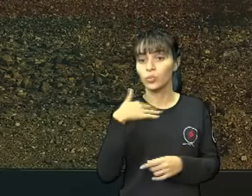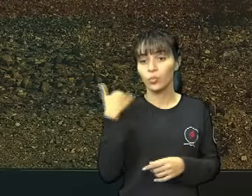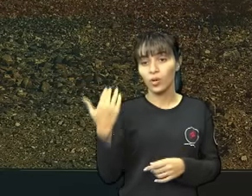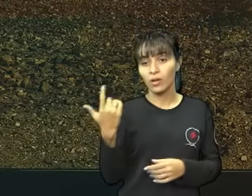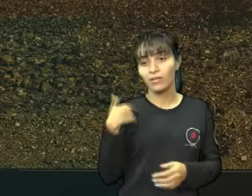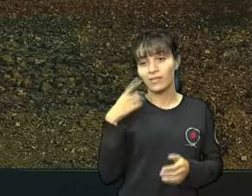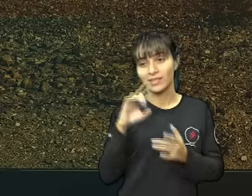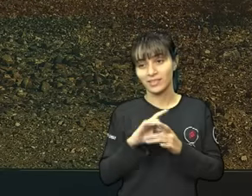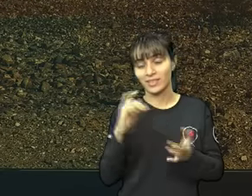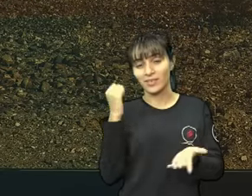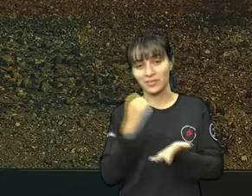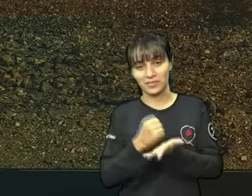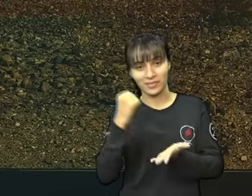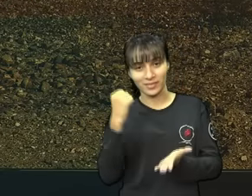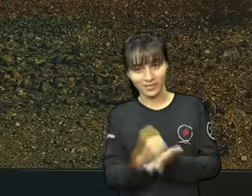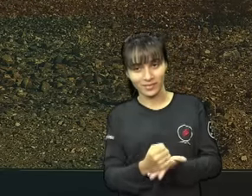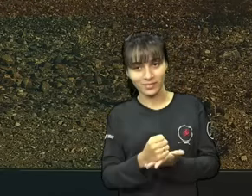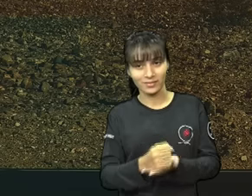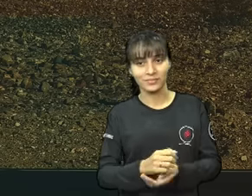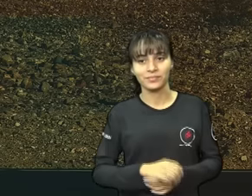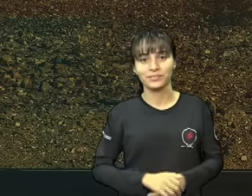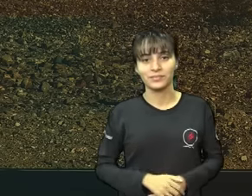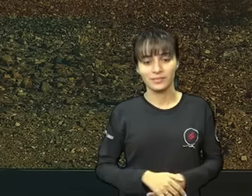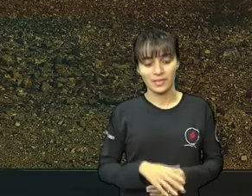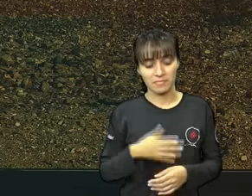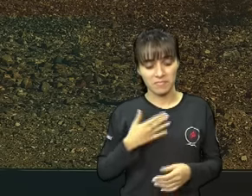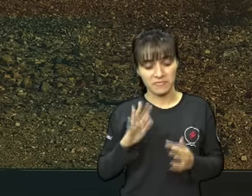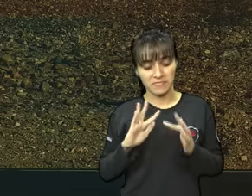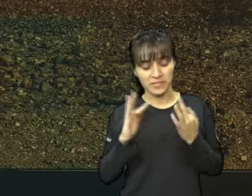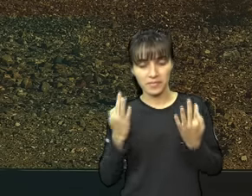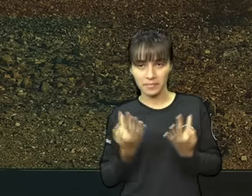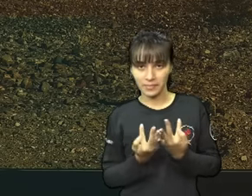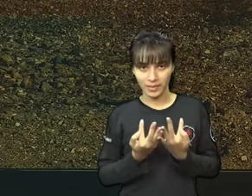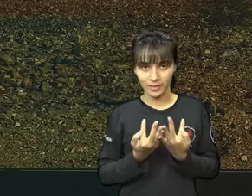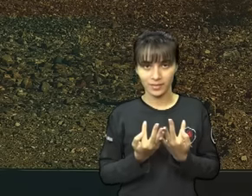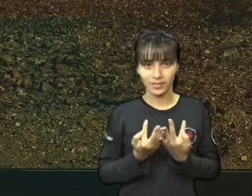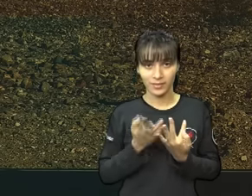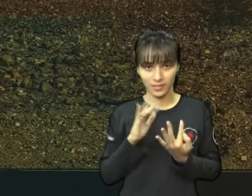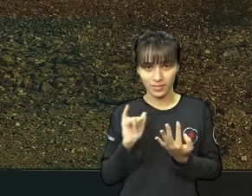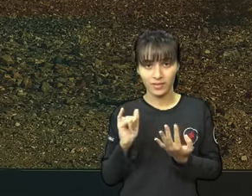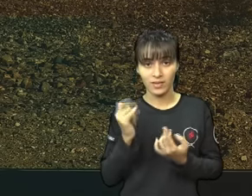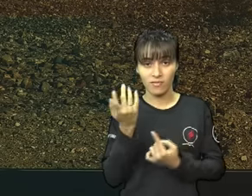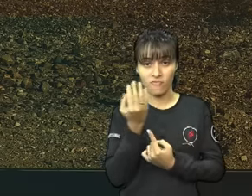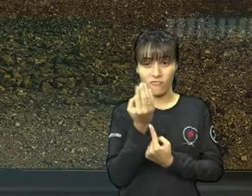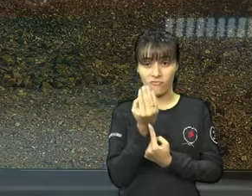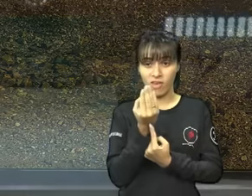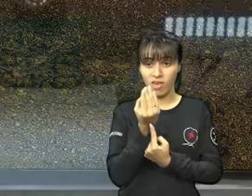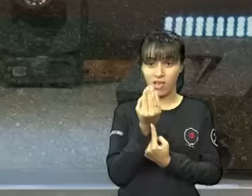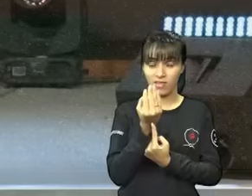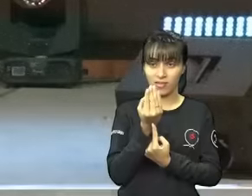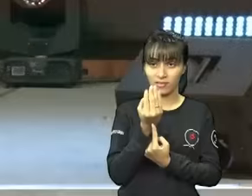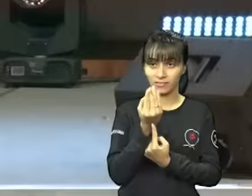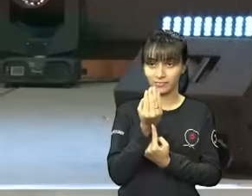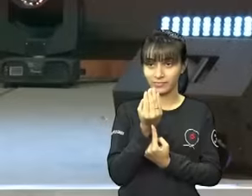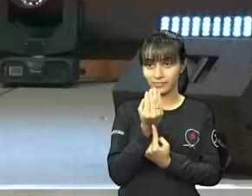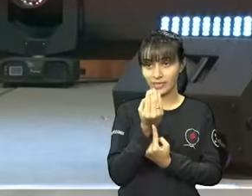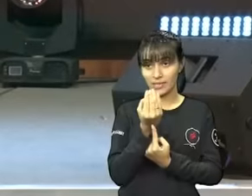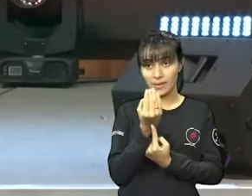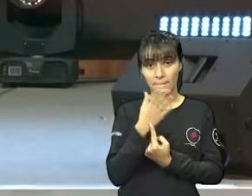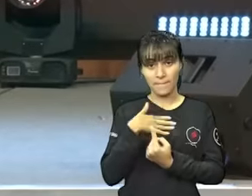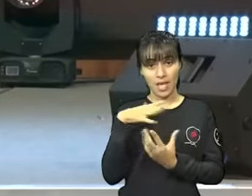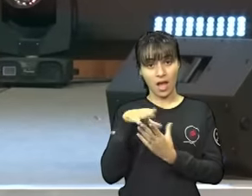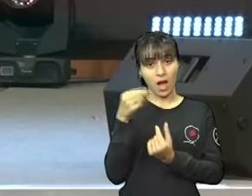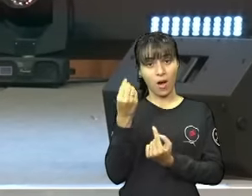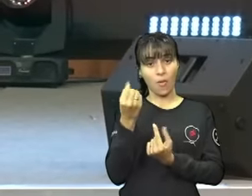contratado é a minha família Vai acender vela e para eliminar